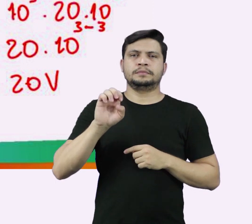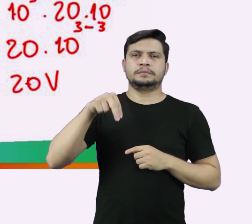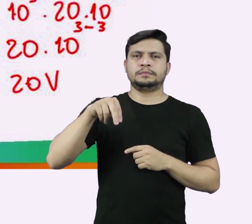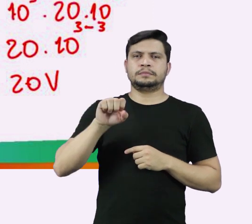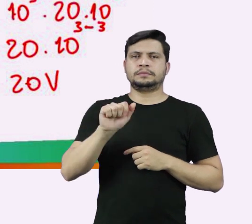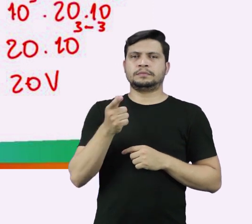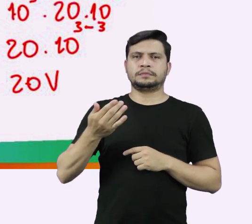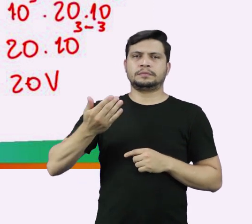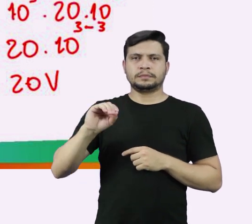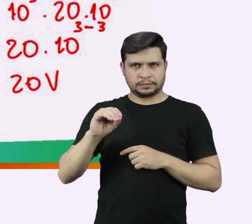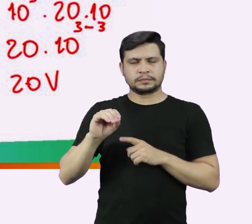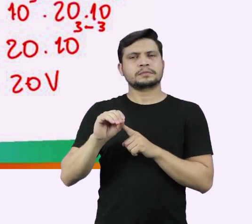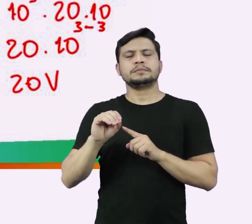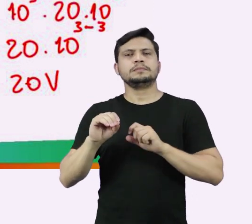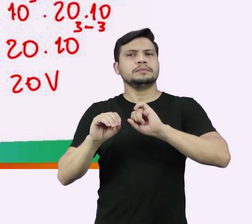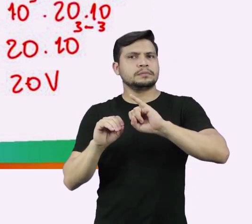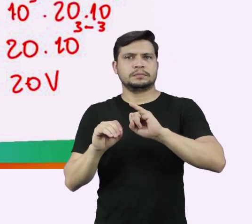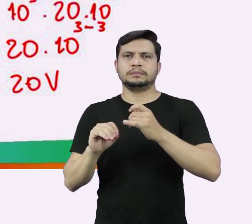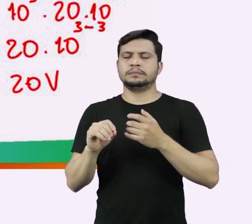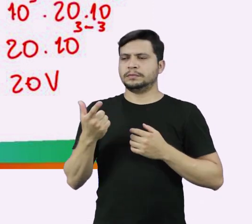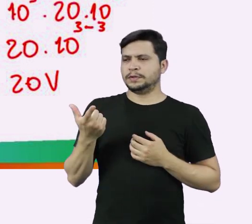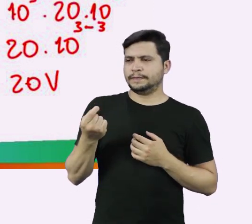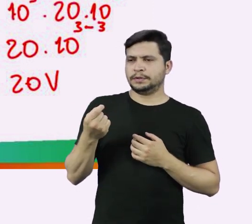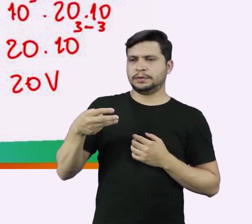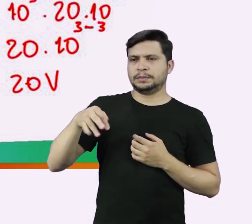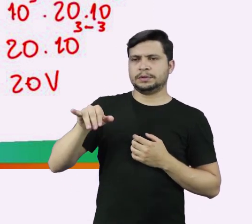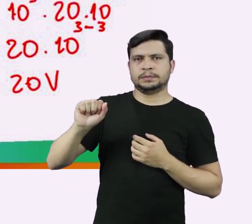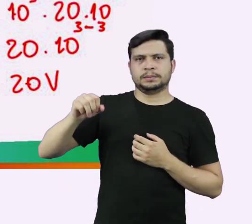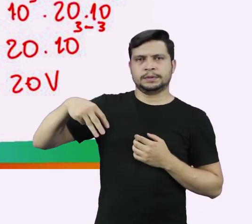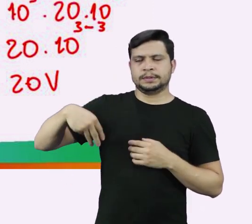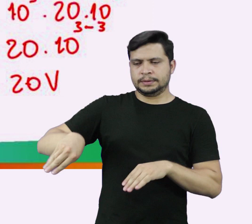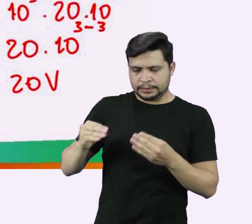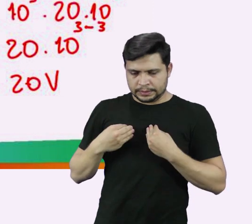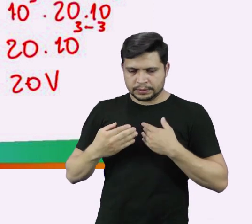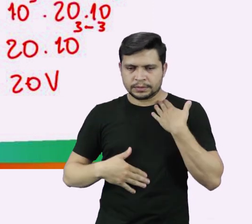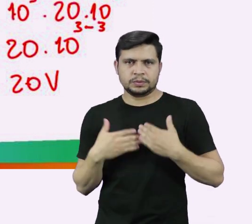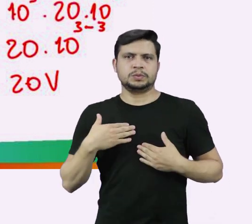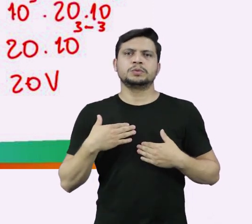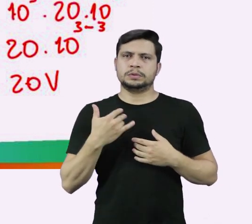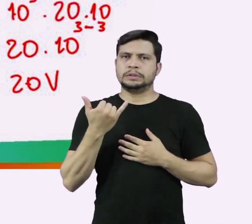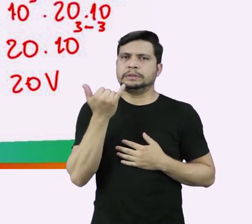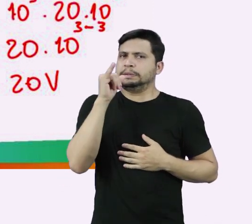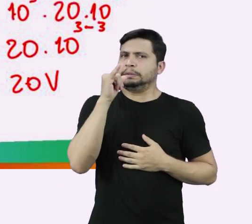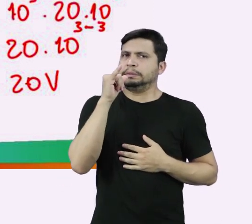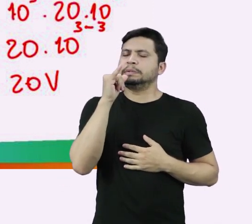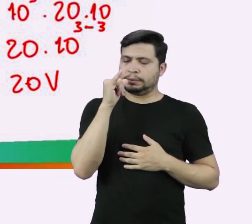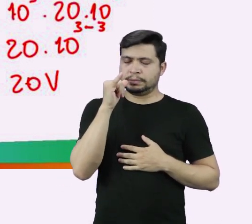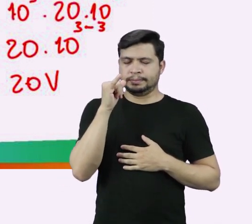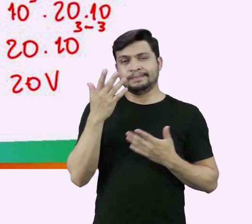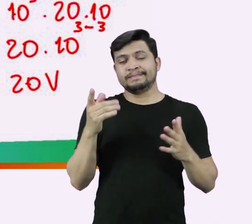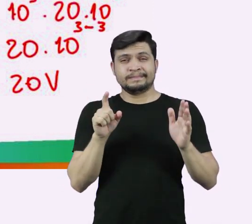físico causado por uma corrente de 20 miliamperes. Então, a questão, no caso, está me pedindo qual seria,